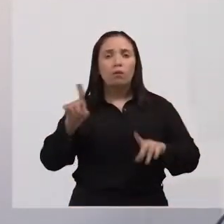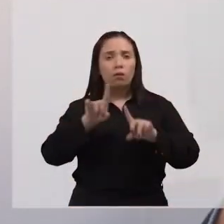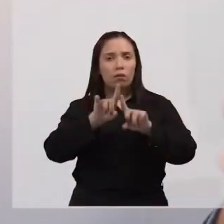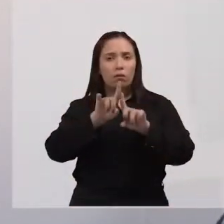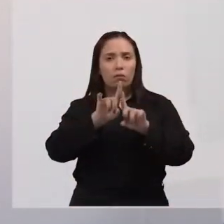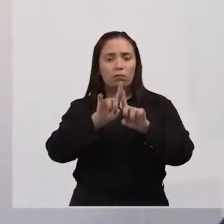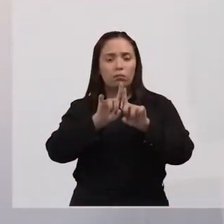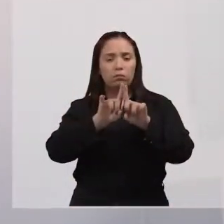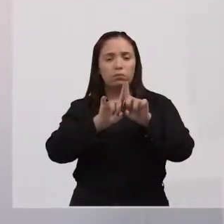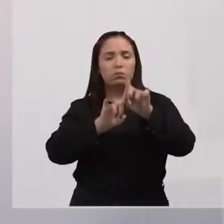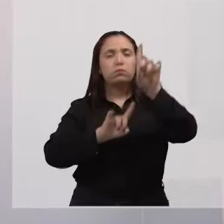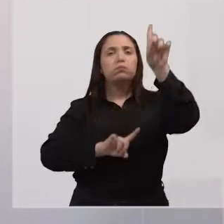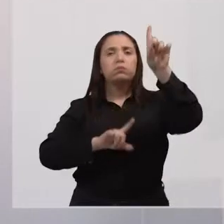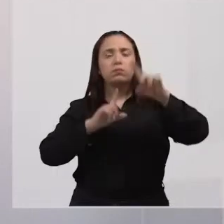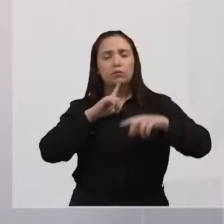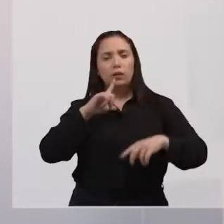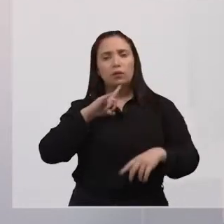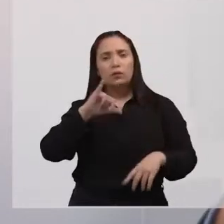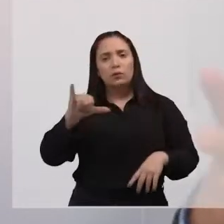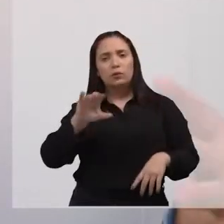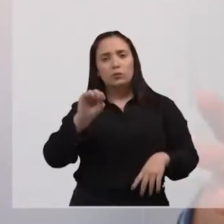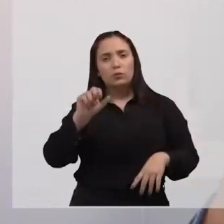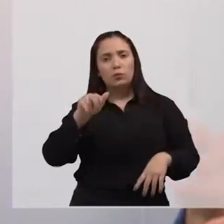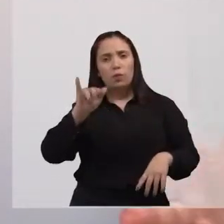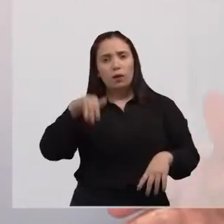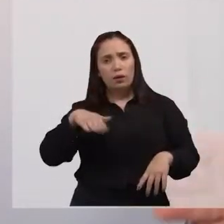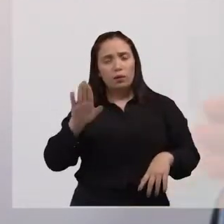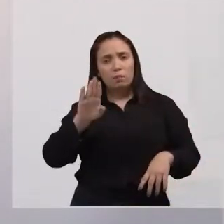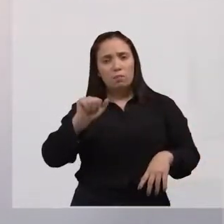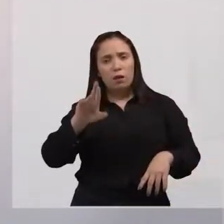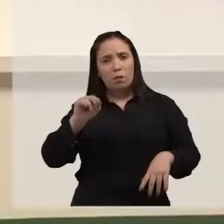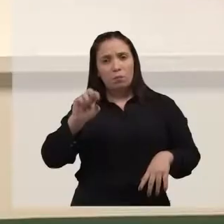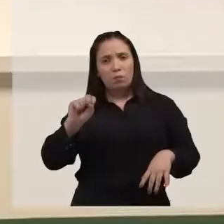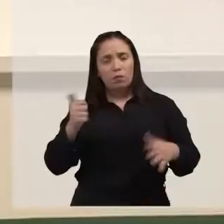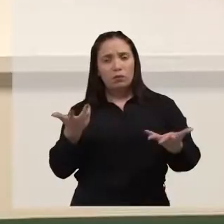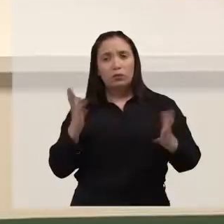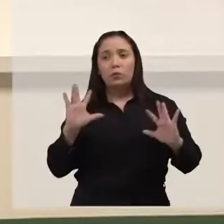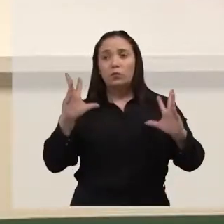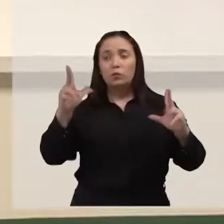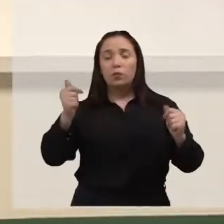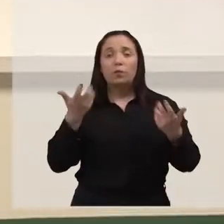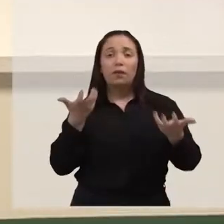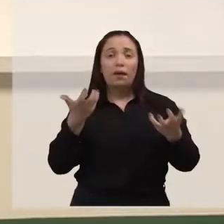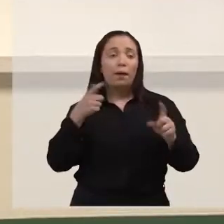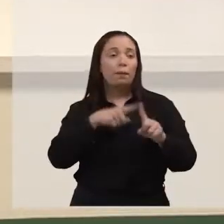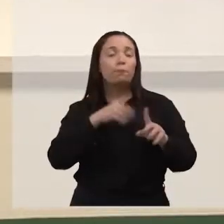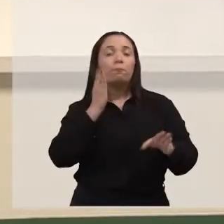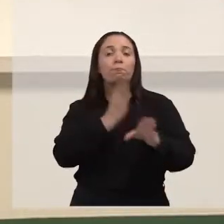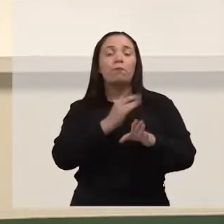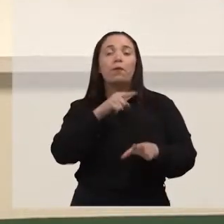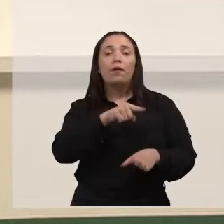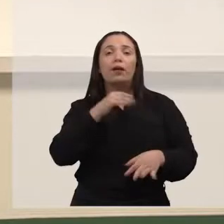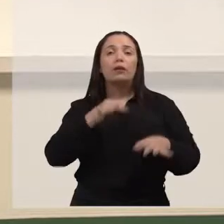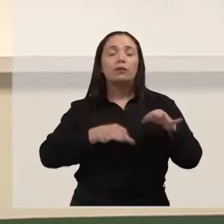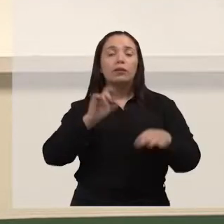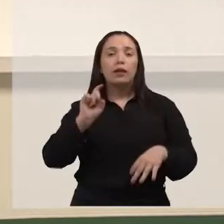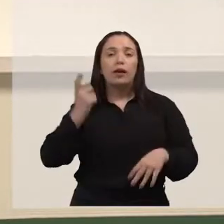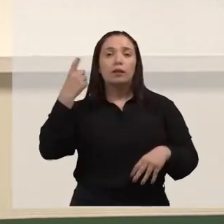repentino e tão forte de Joaquim Barbosa. Não existe. O brasileiro querendo ver justiça, né? Ver justiça. Aí vê na figura de